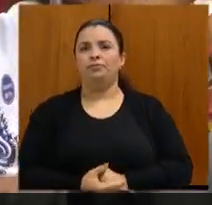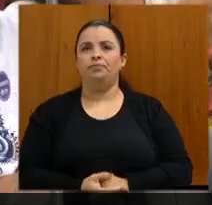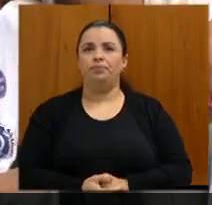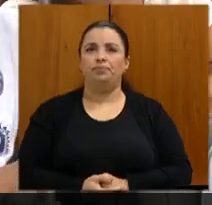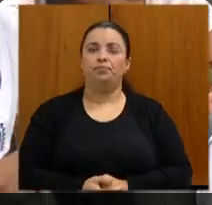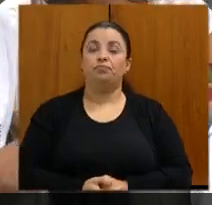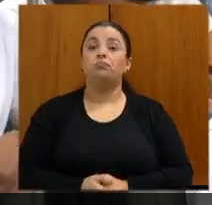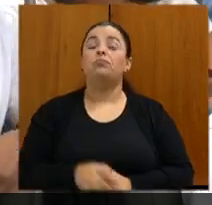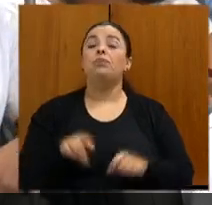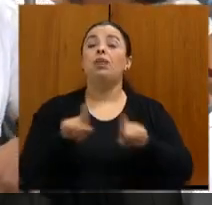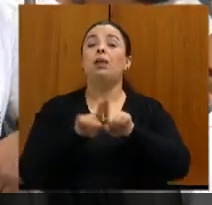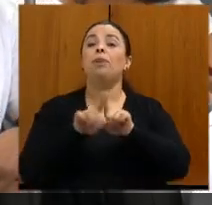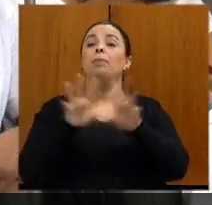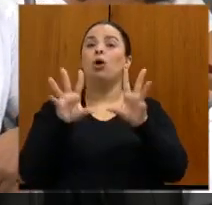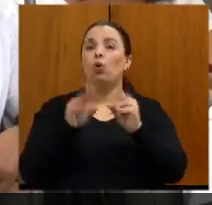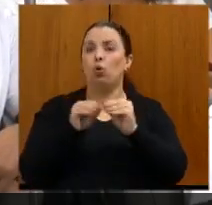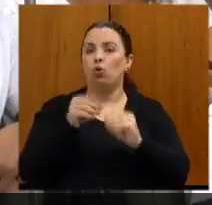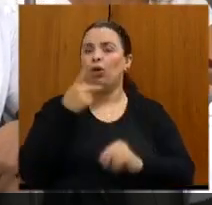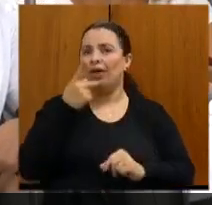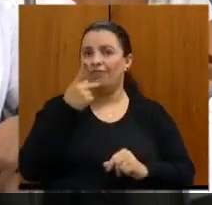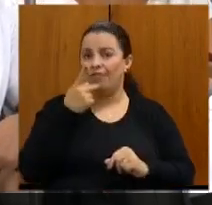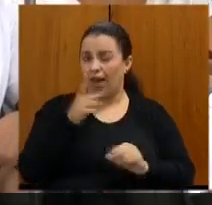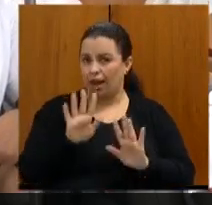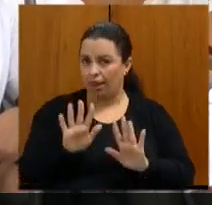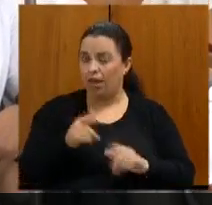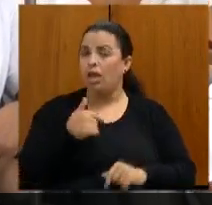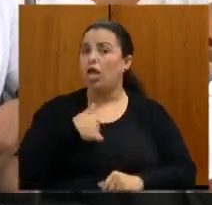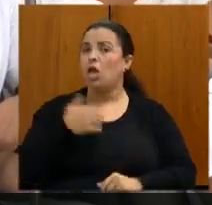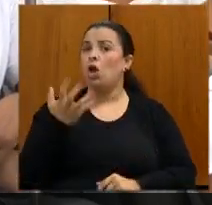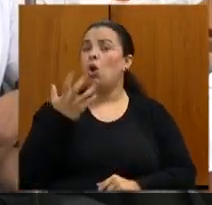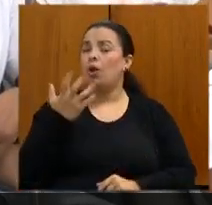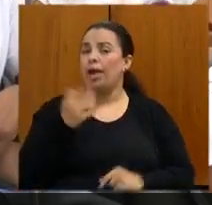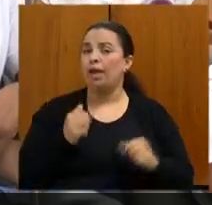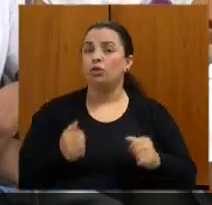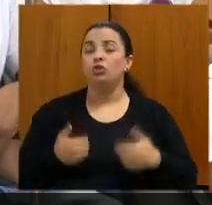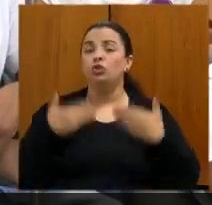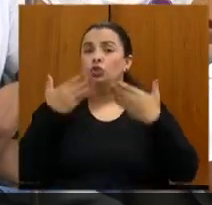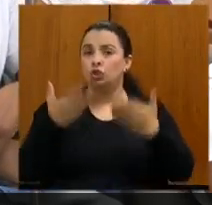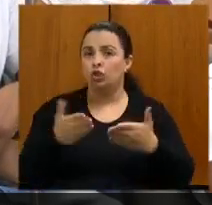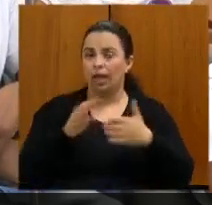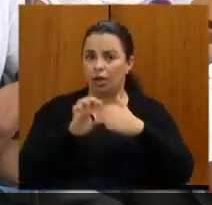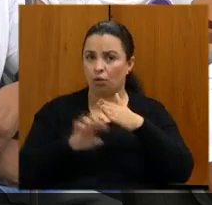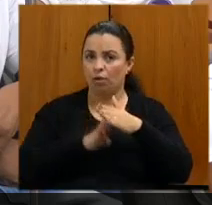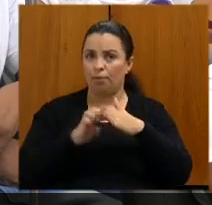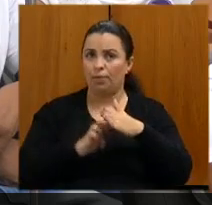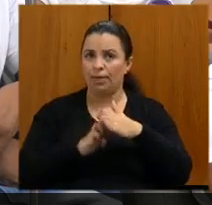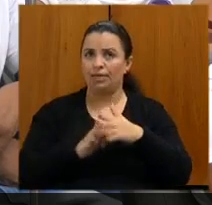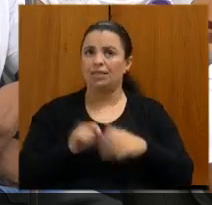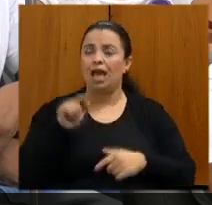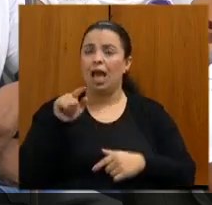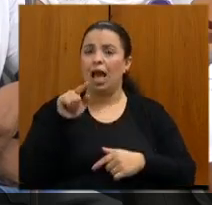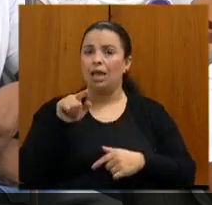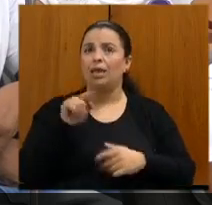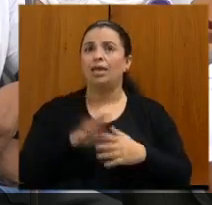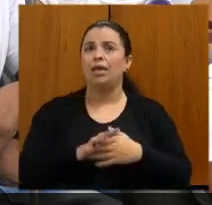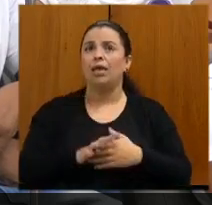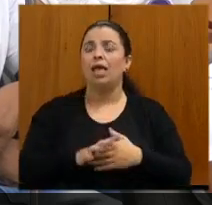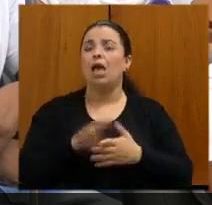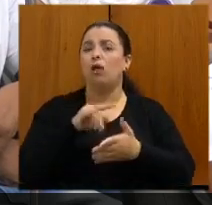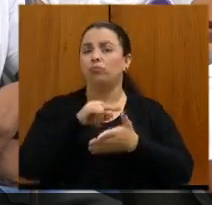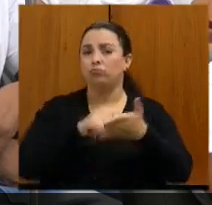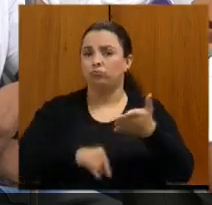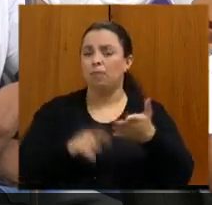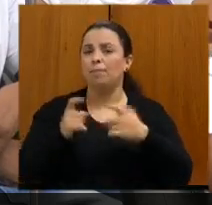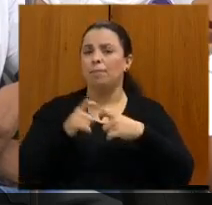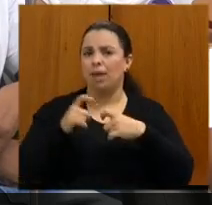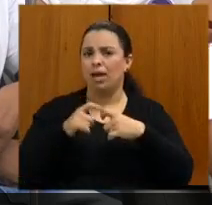é só para acabar de concluir Doutora eu quero só chegar numa empresa aqui é uma receita do meu posto de saúde